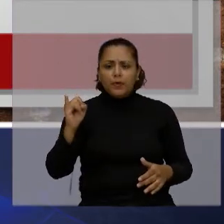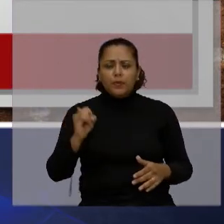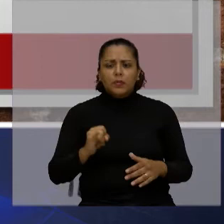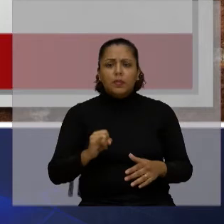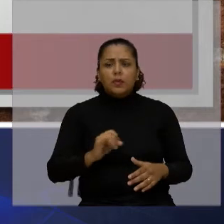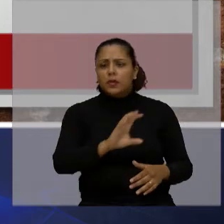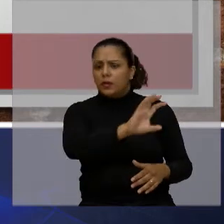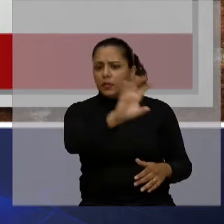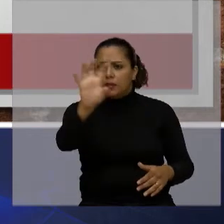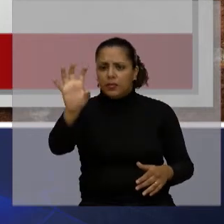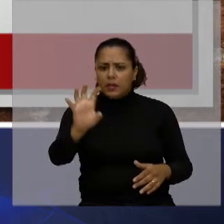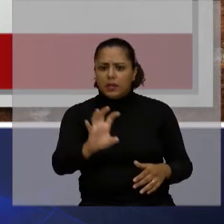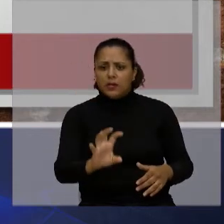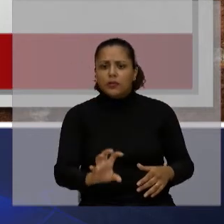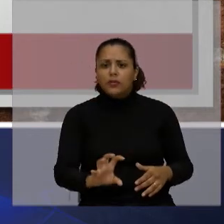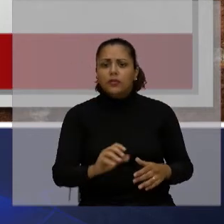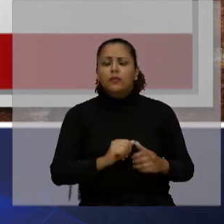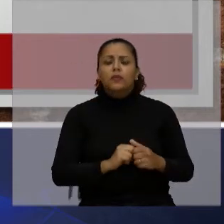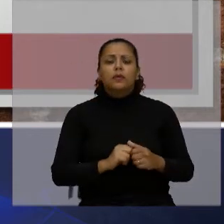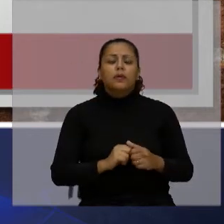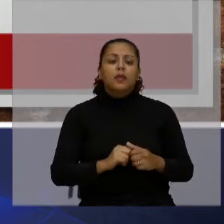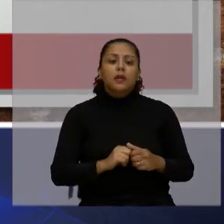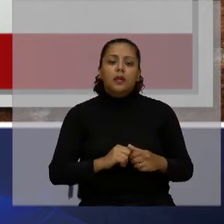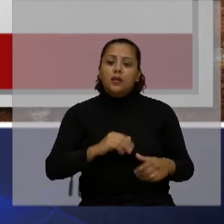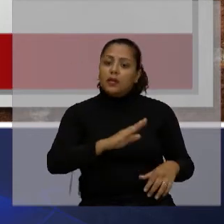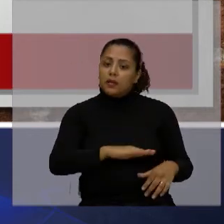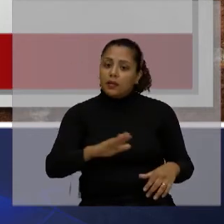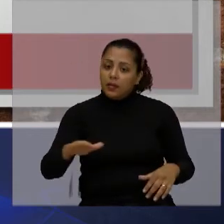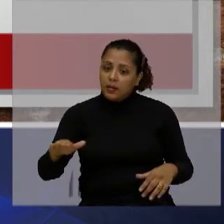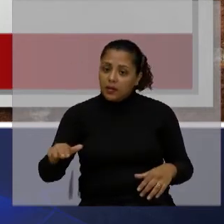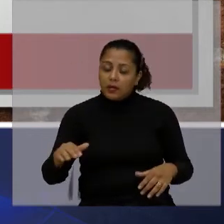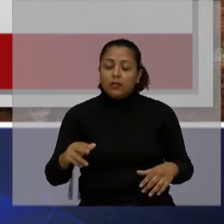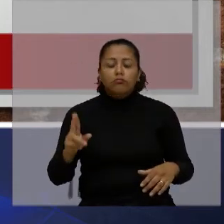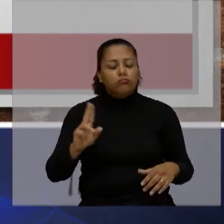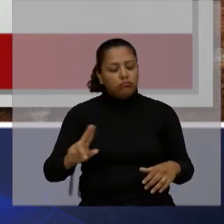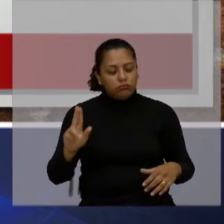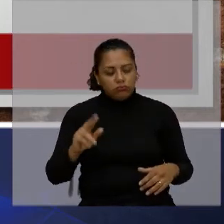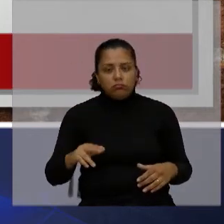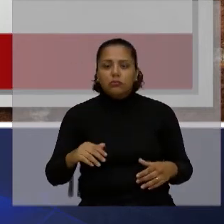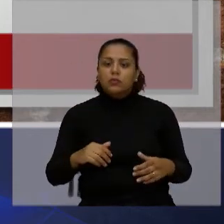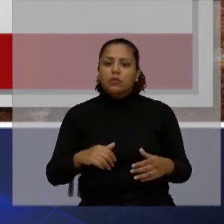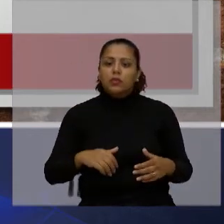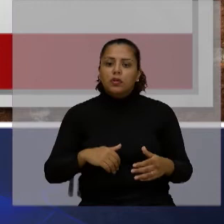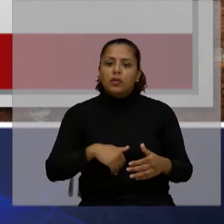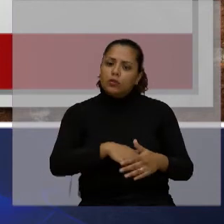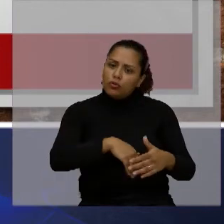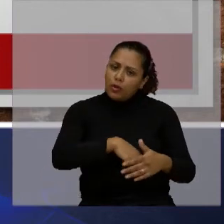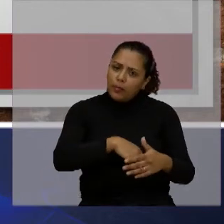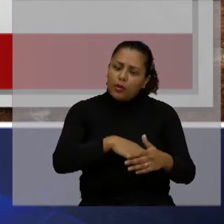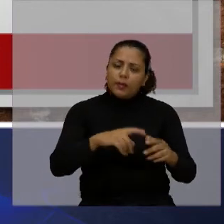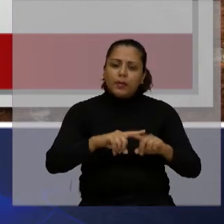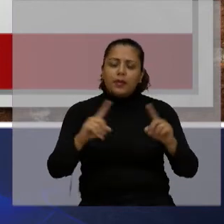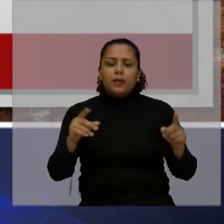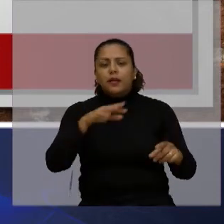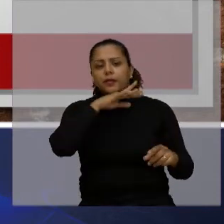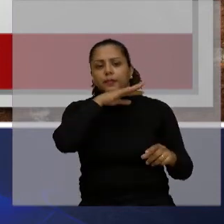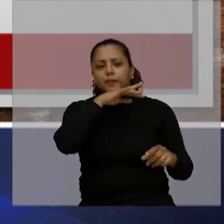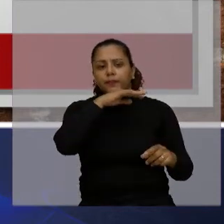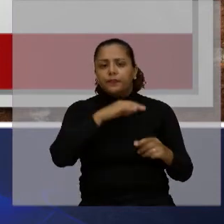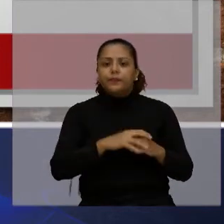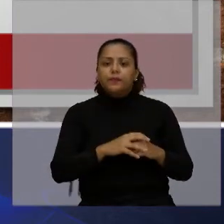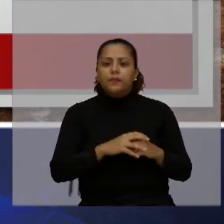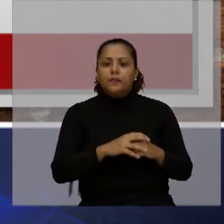As crianças jogam lá, mas é ruim. Além de, num vestiário que tentaram construir